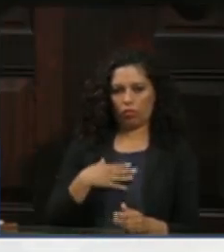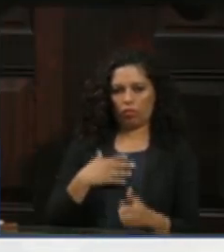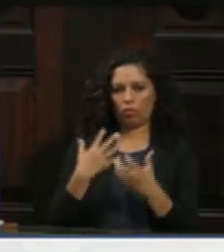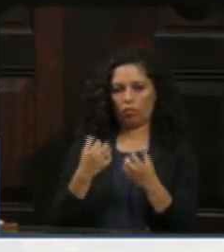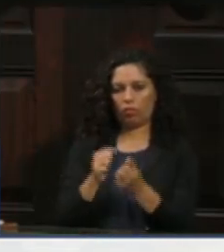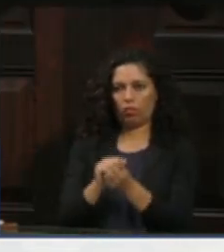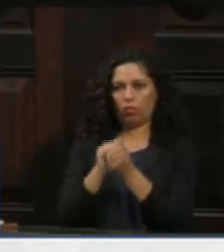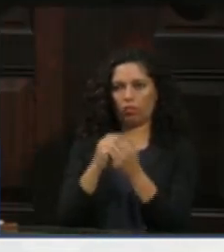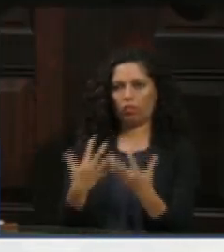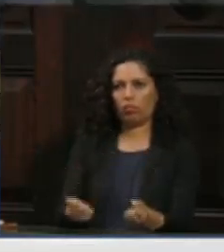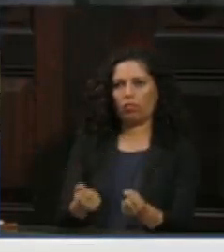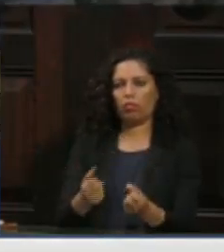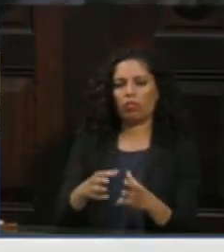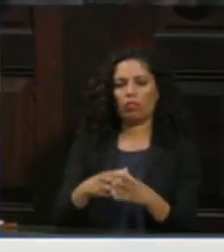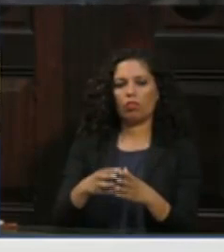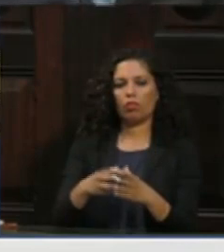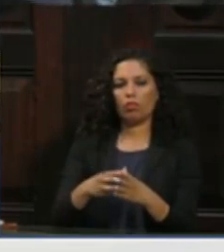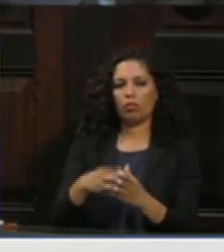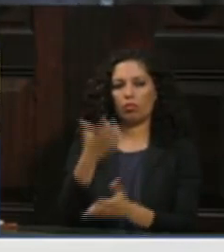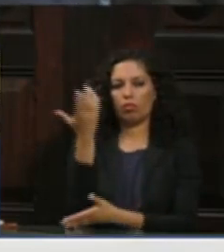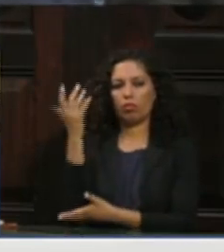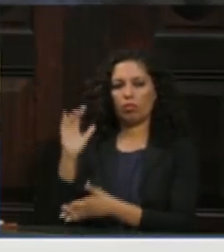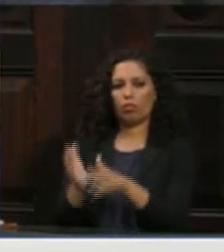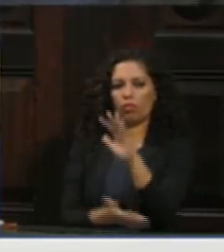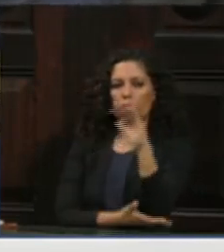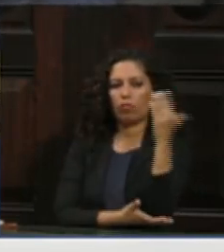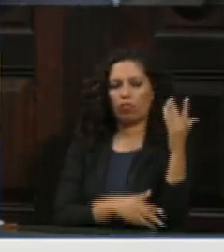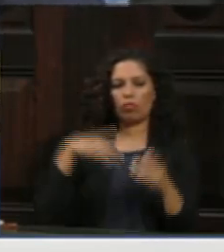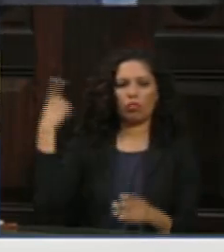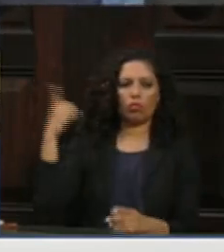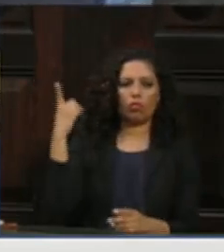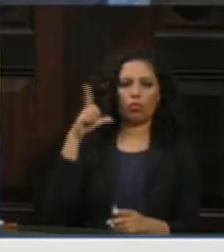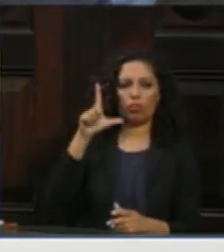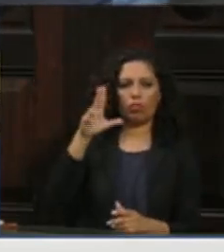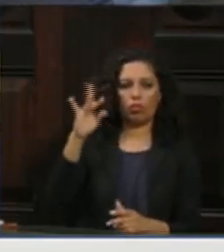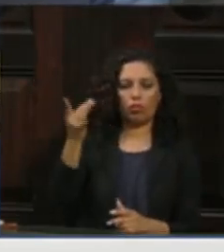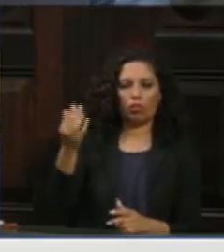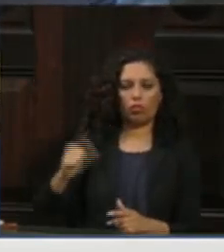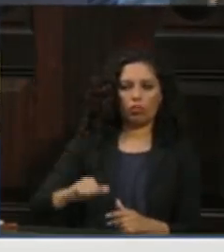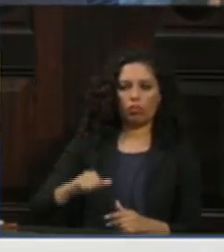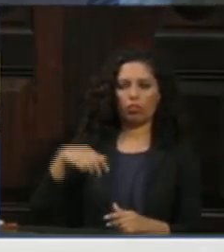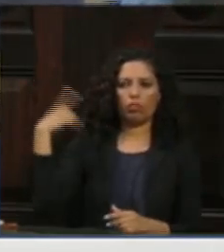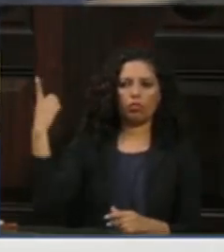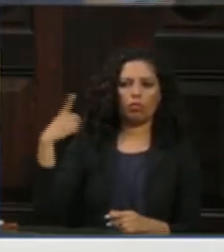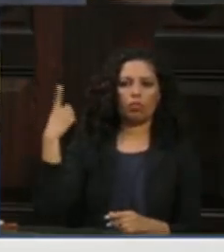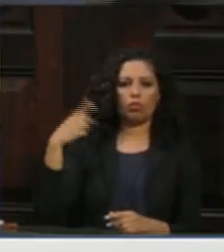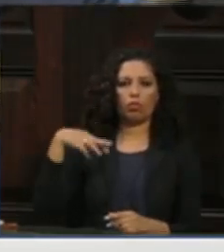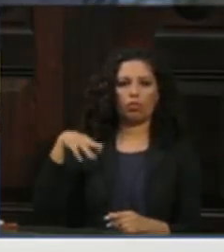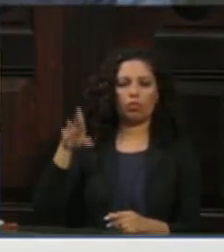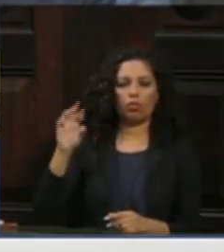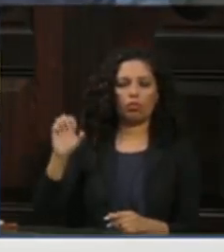concomitantemente com o Poder Executivo, podem legislar sobre meio ambiente. O